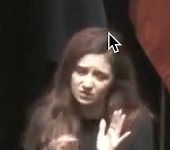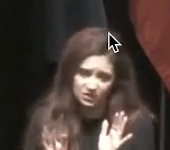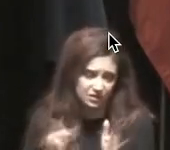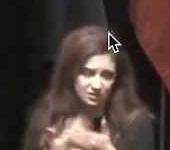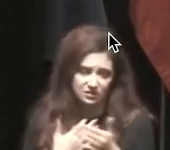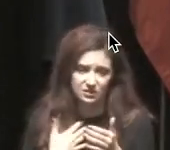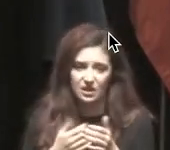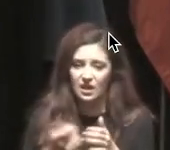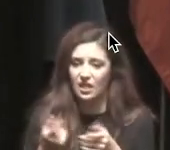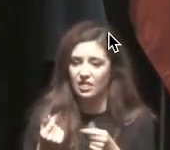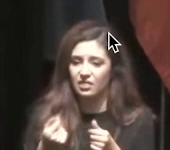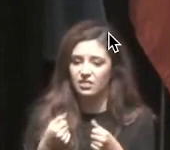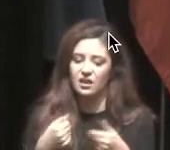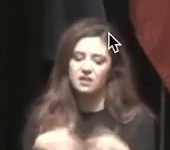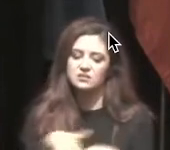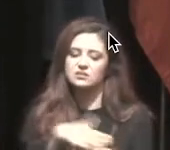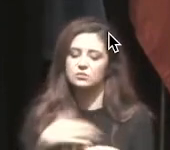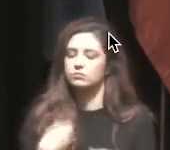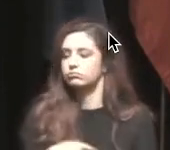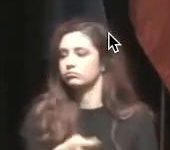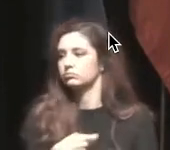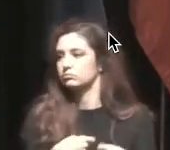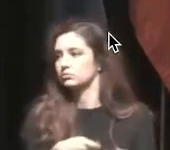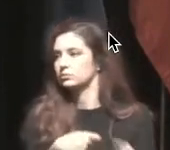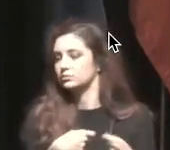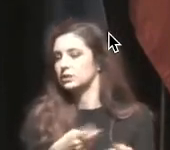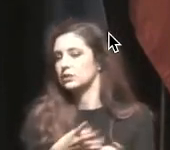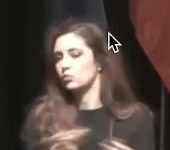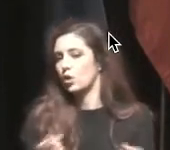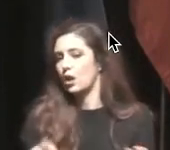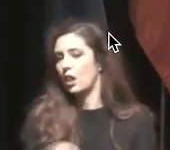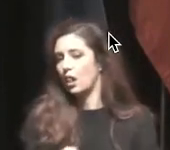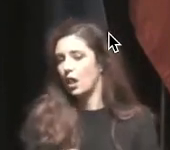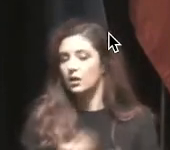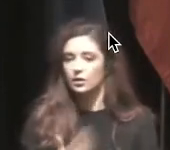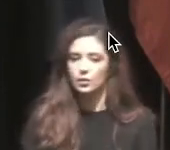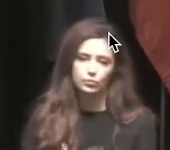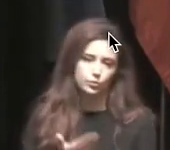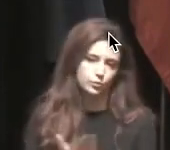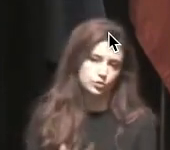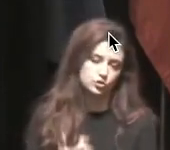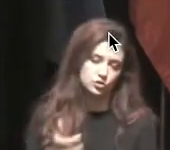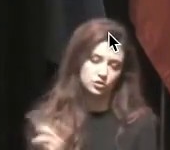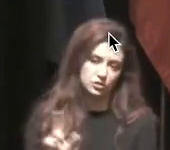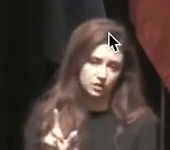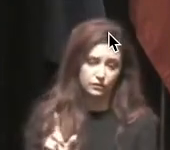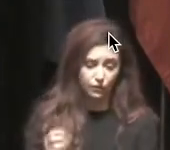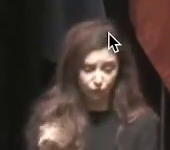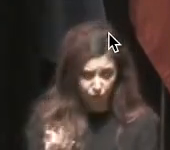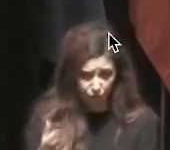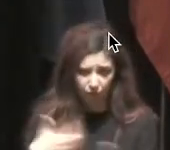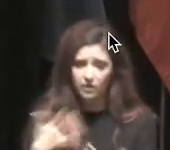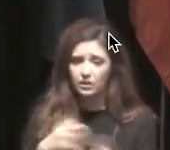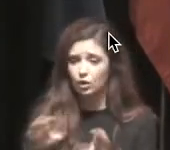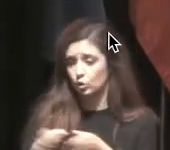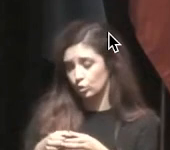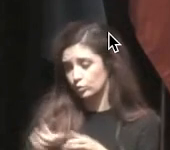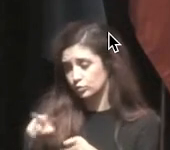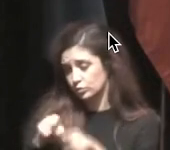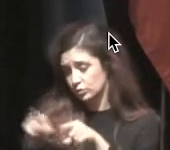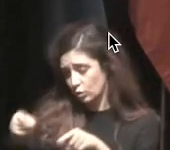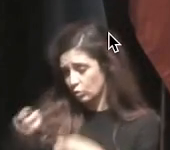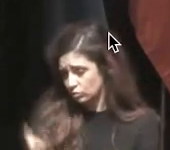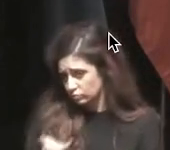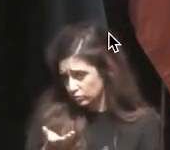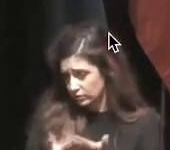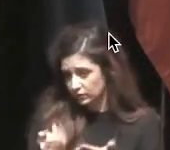por entornar dinheiro em cima da situação, sem resultados, e não foi por falta de propostas do LIVRE ou da oposição. Mas o lixo não é o único problema